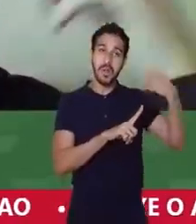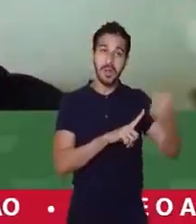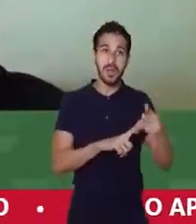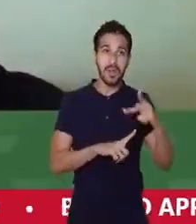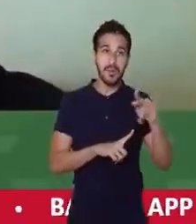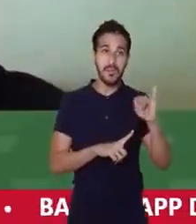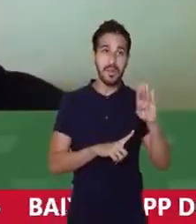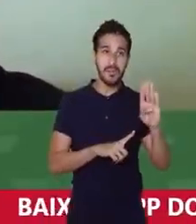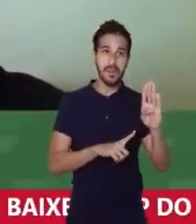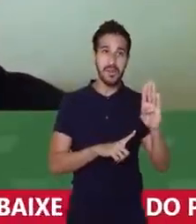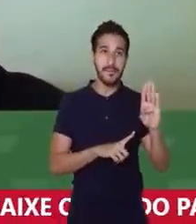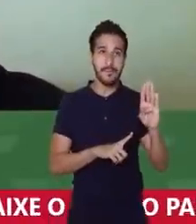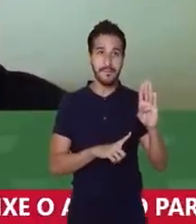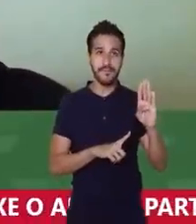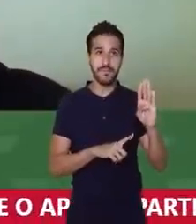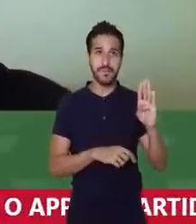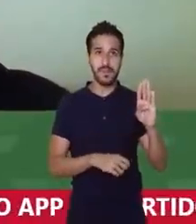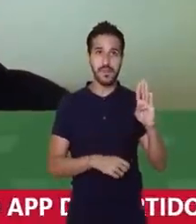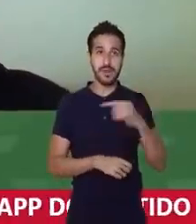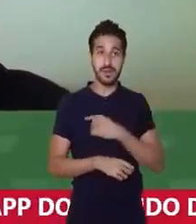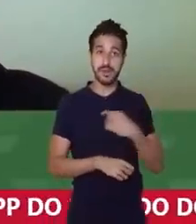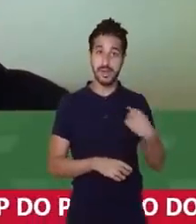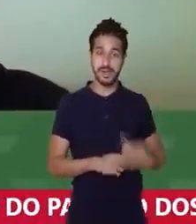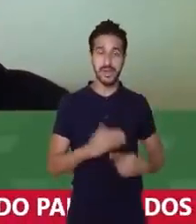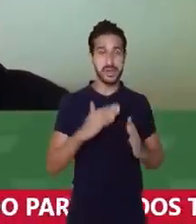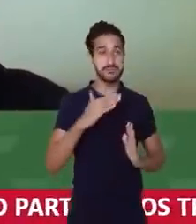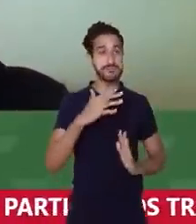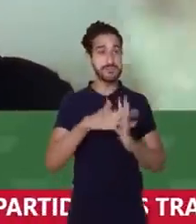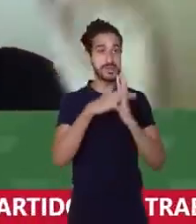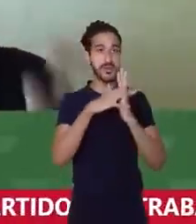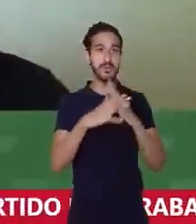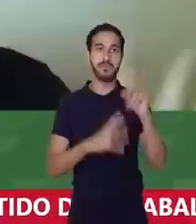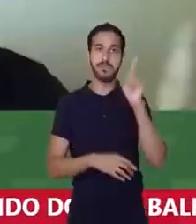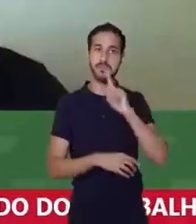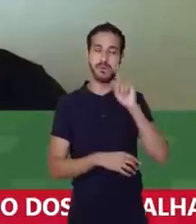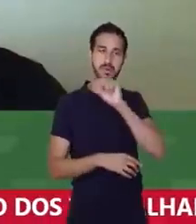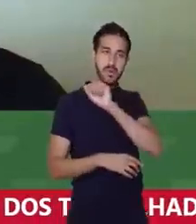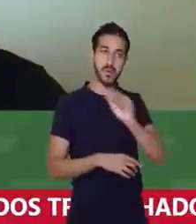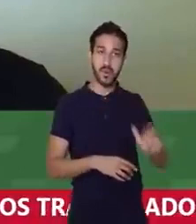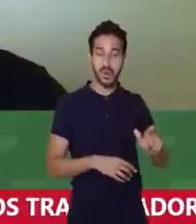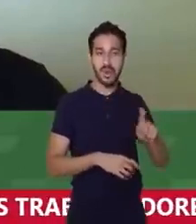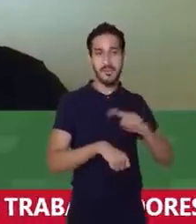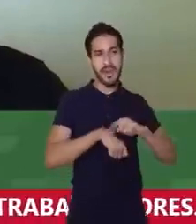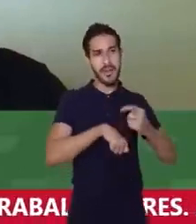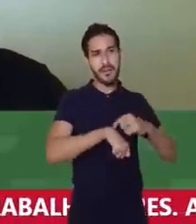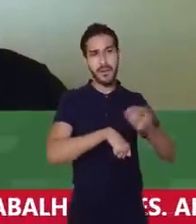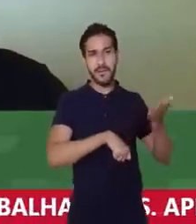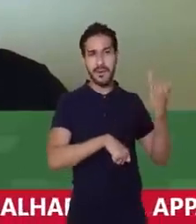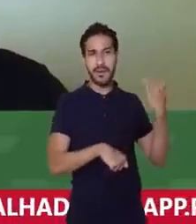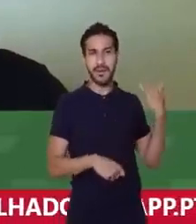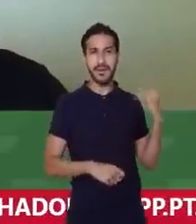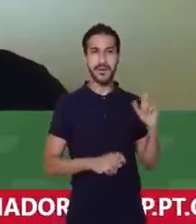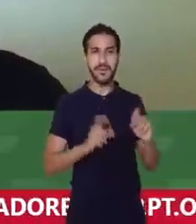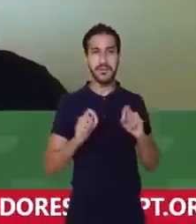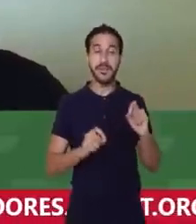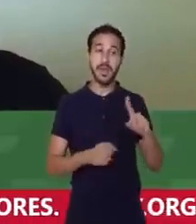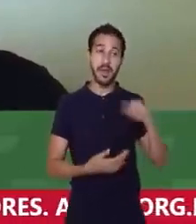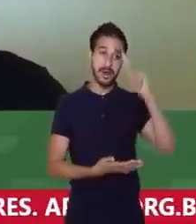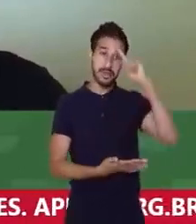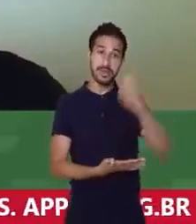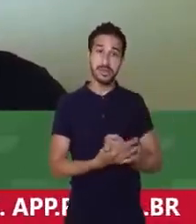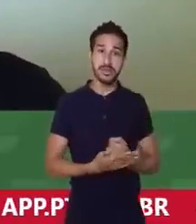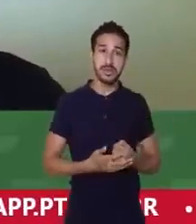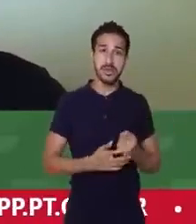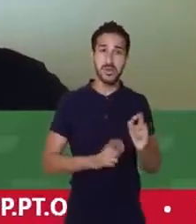o PIB chinês passe os Estados Unidos. Mas naquele momento era uma opção